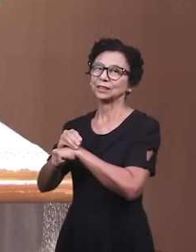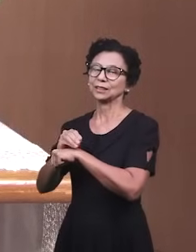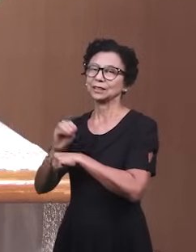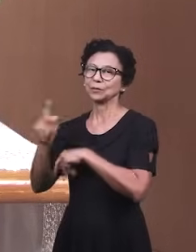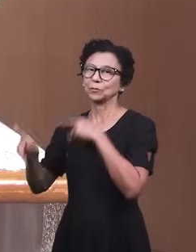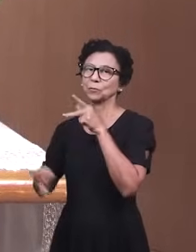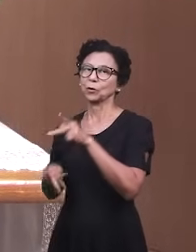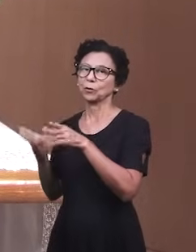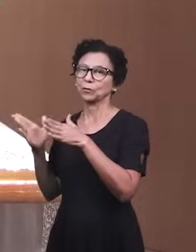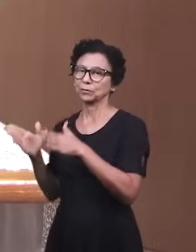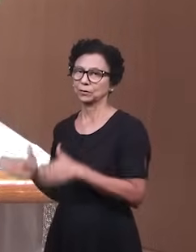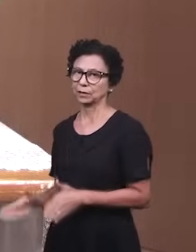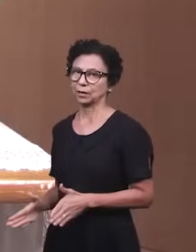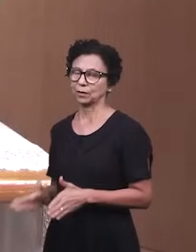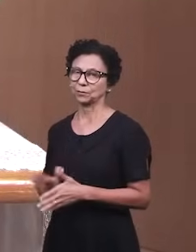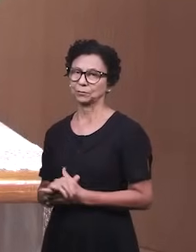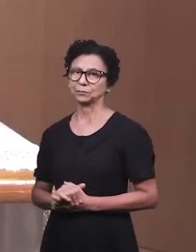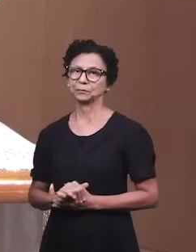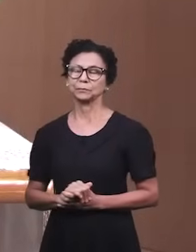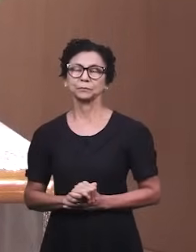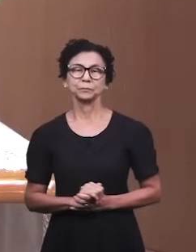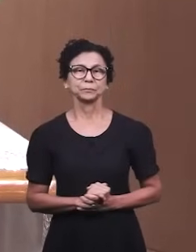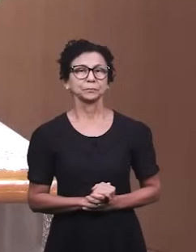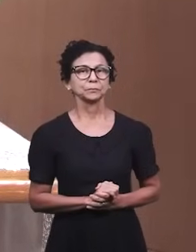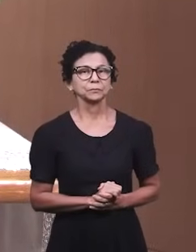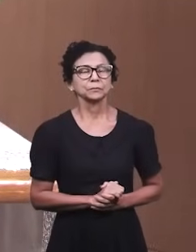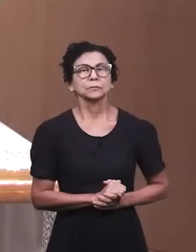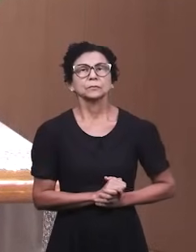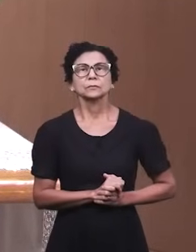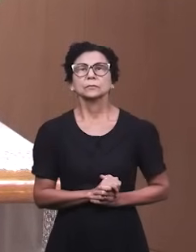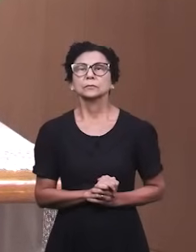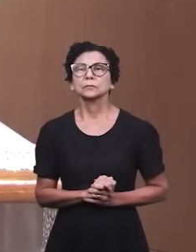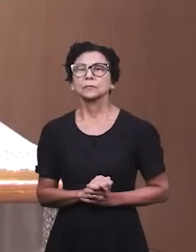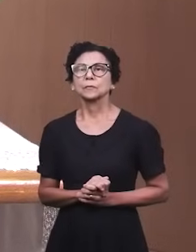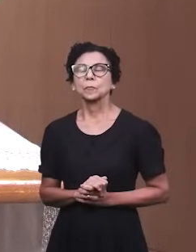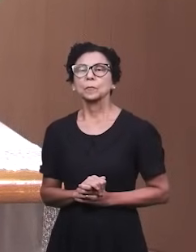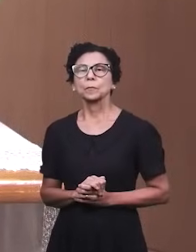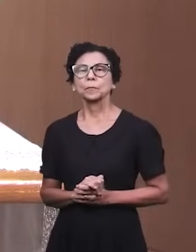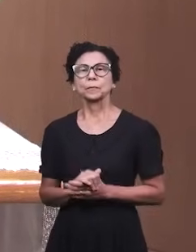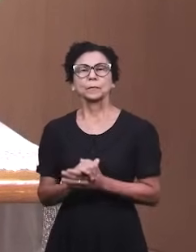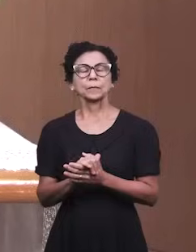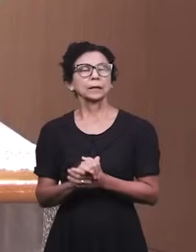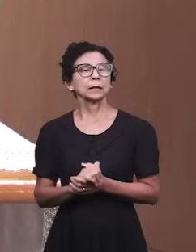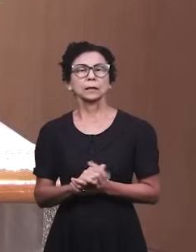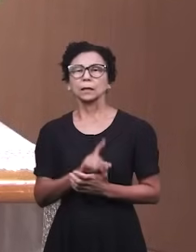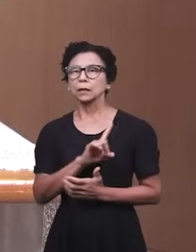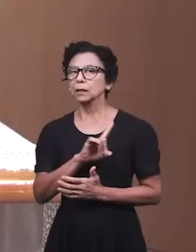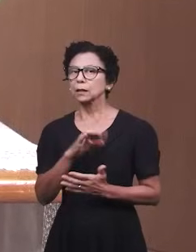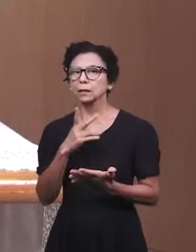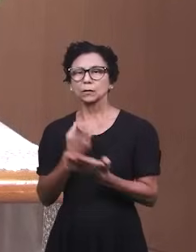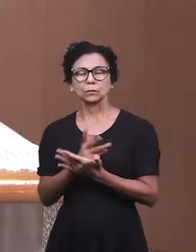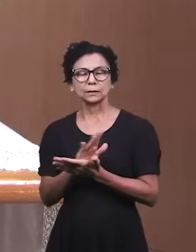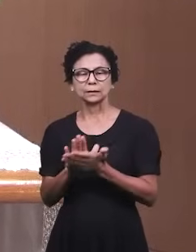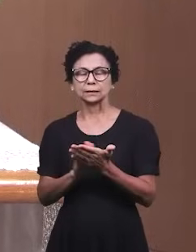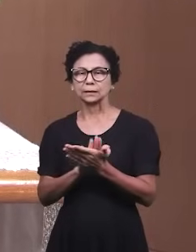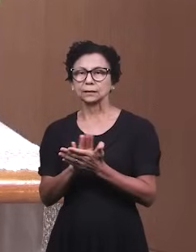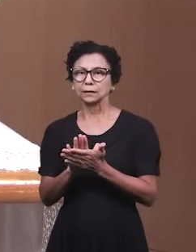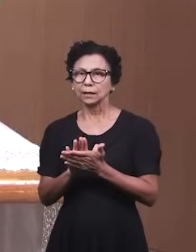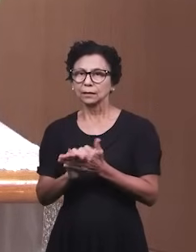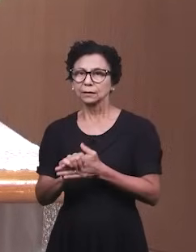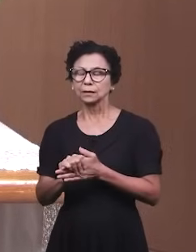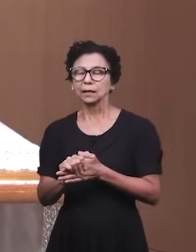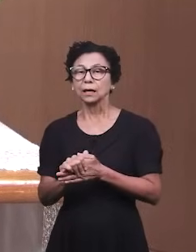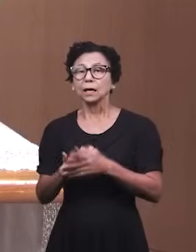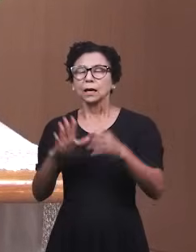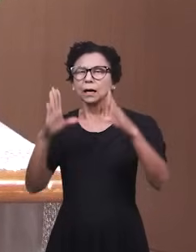por isso que a palavra fala, para que ninguém lhe faça dano de noite. Vivemos este momento, que é